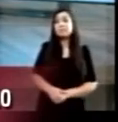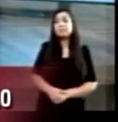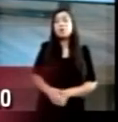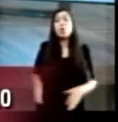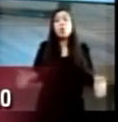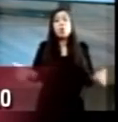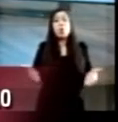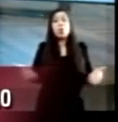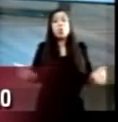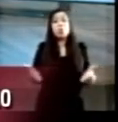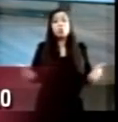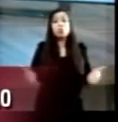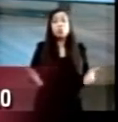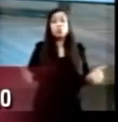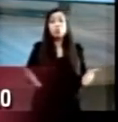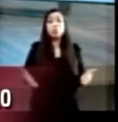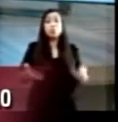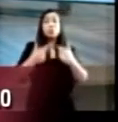hoje,